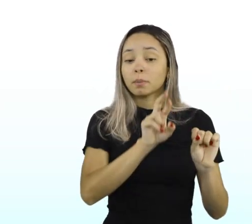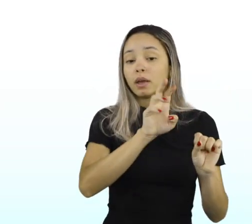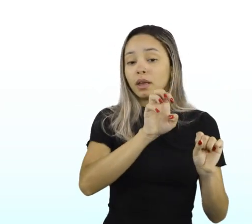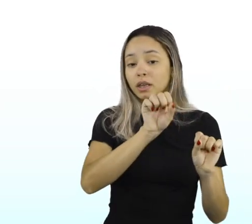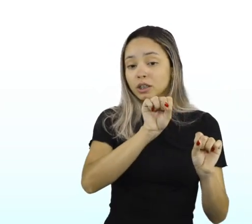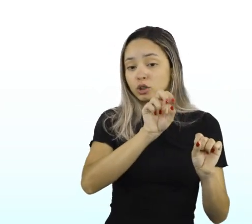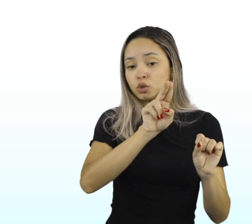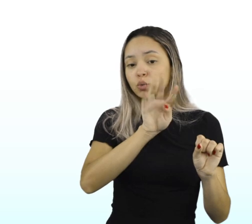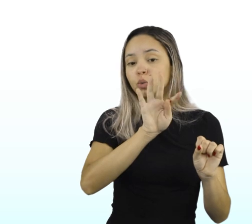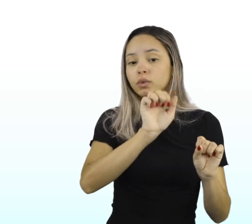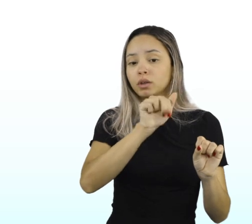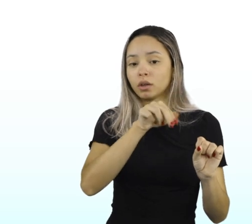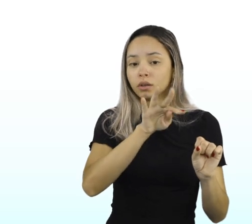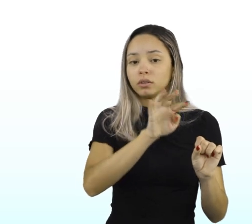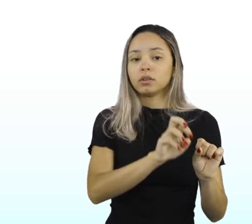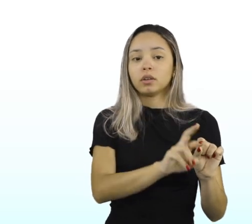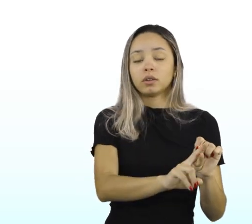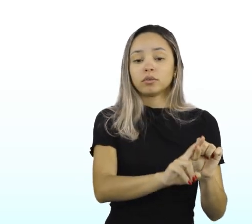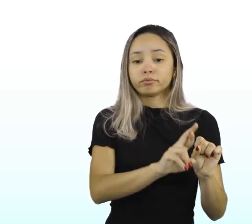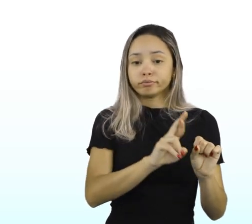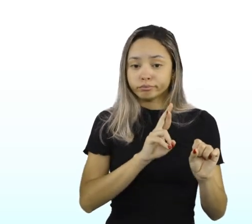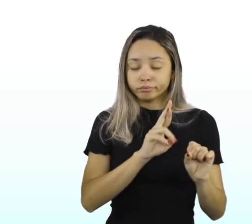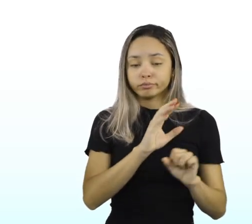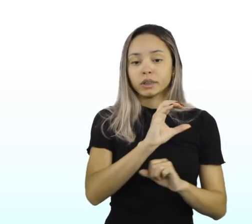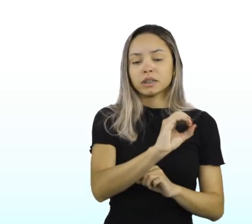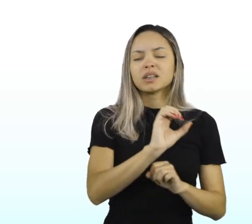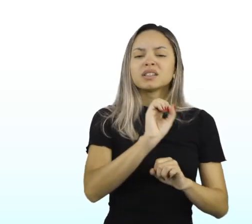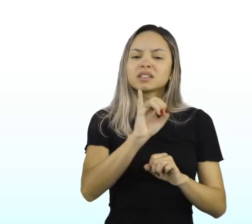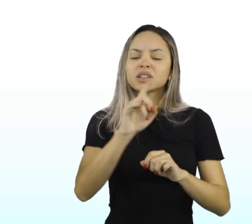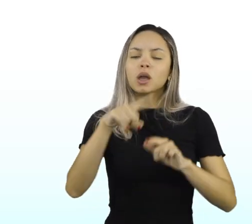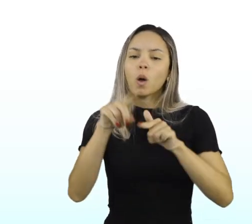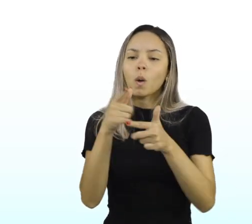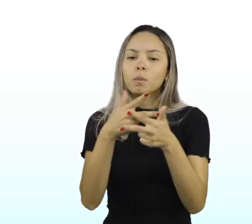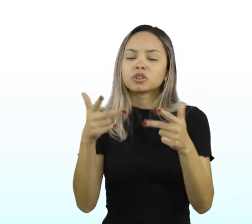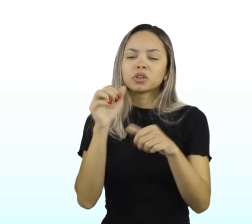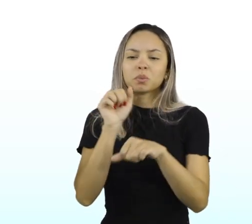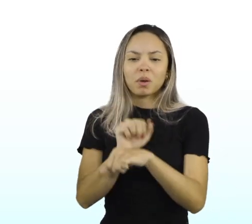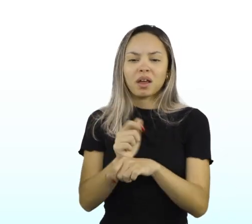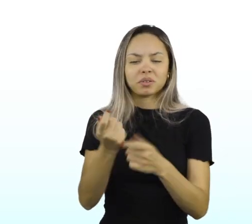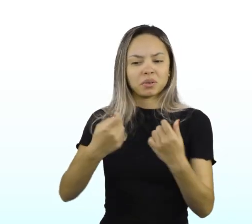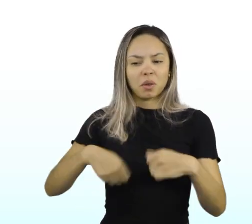for zero, se o objeto estiver parado, ele não tem um porquê de se mover,